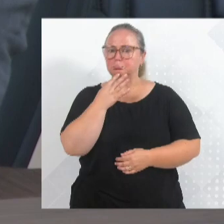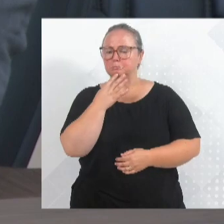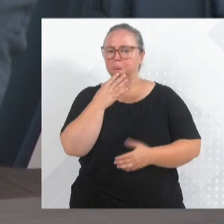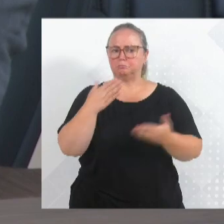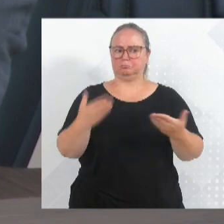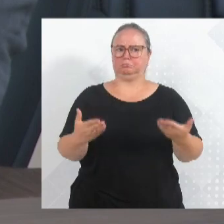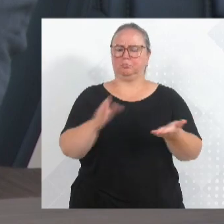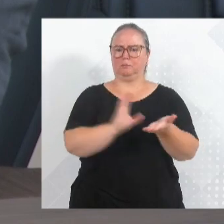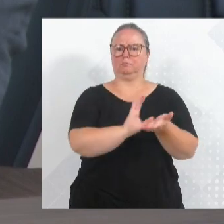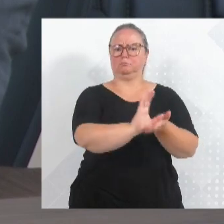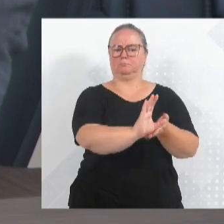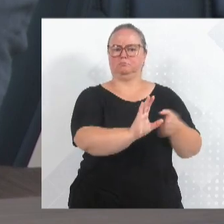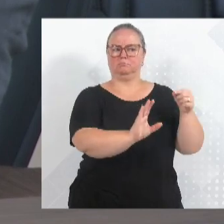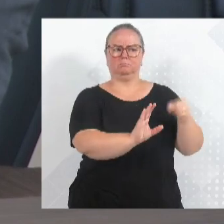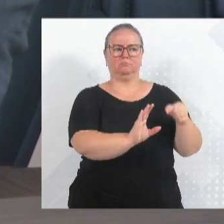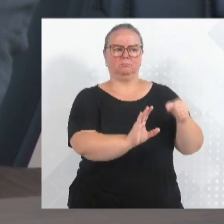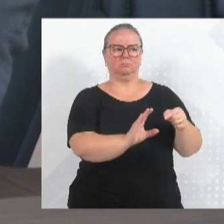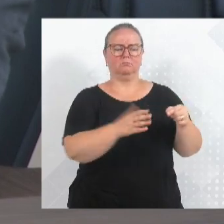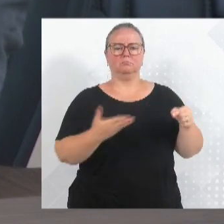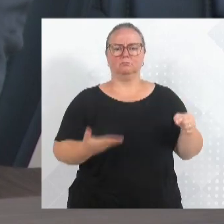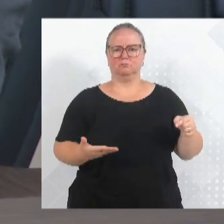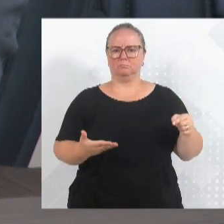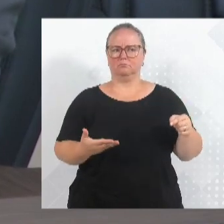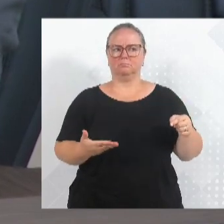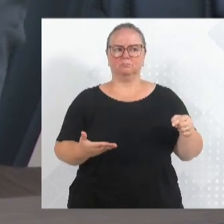são necessárias, até porque no SAMAI...